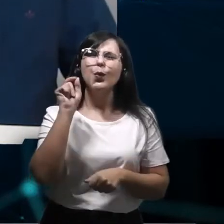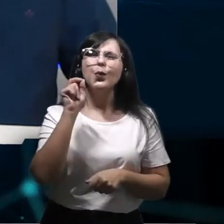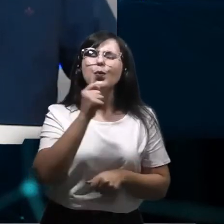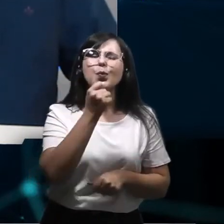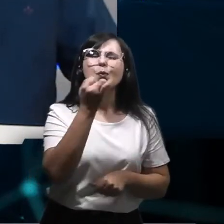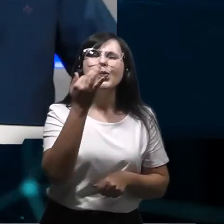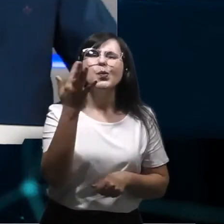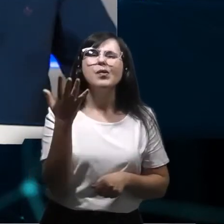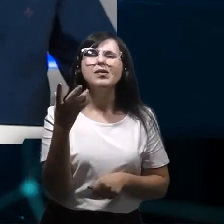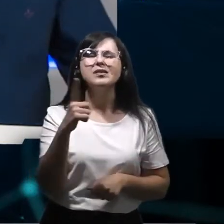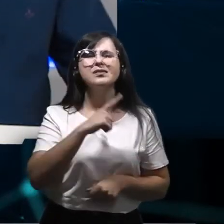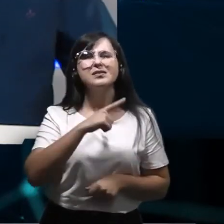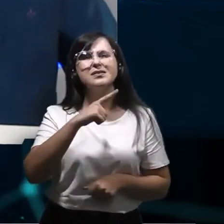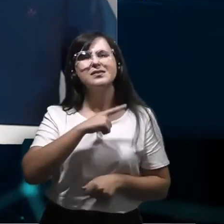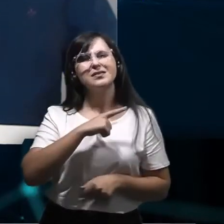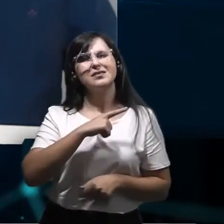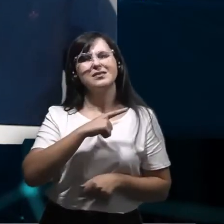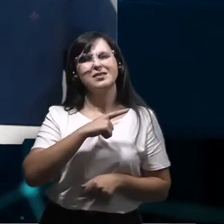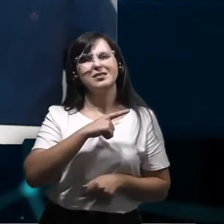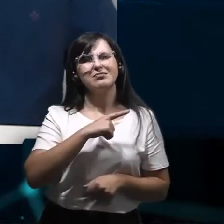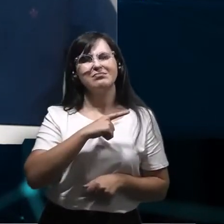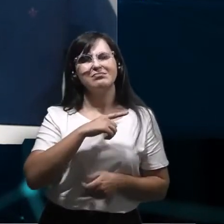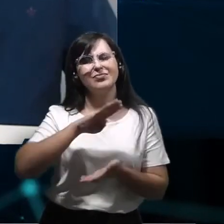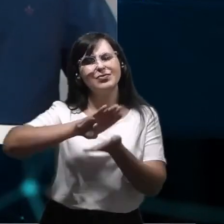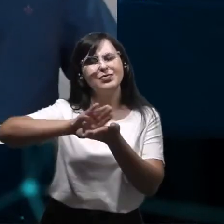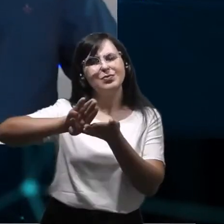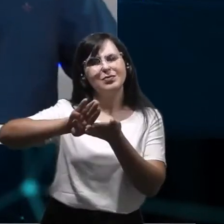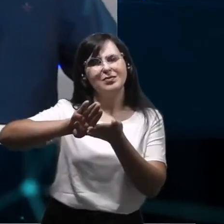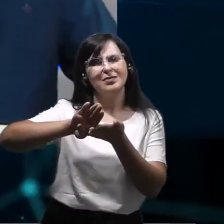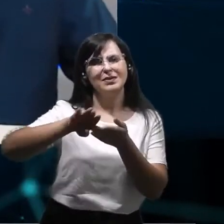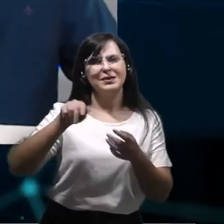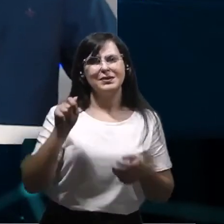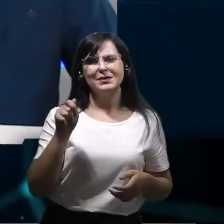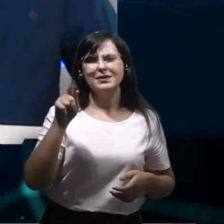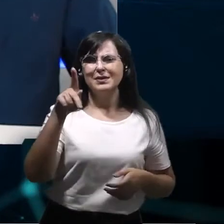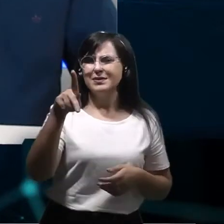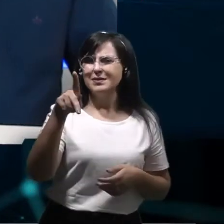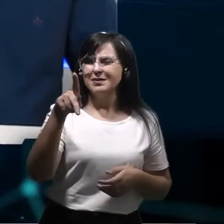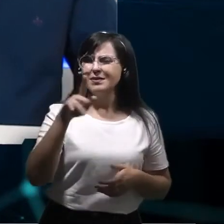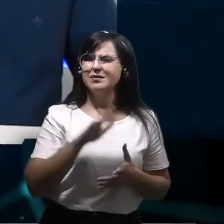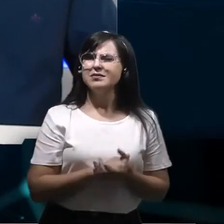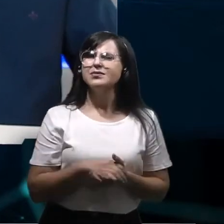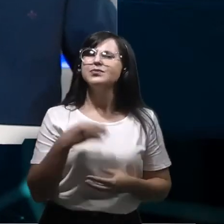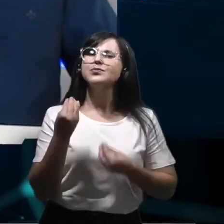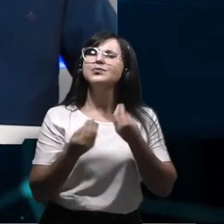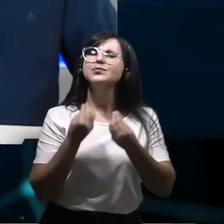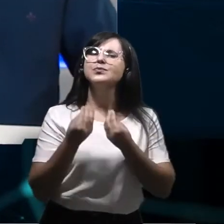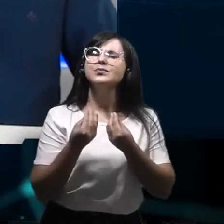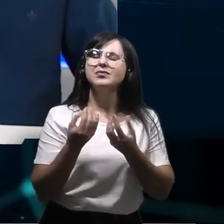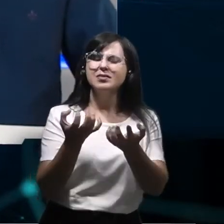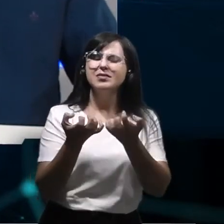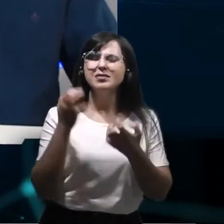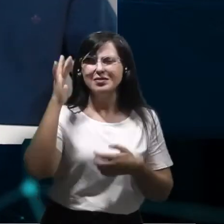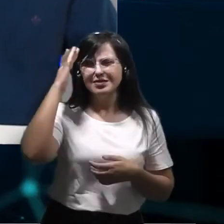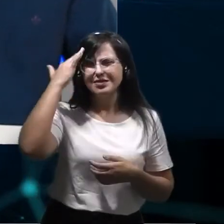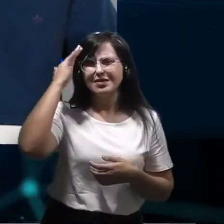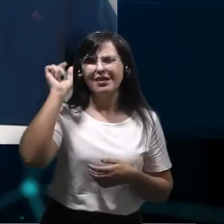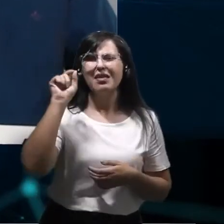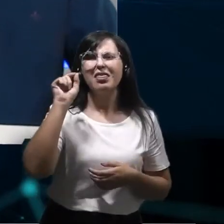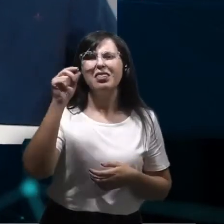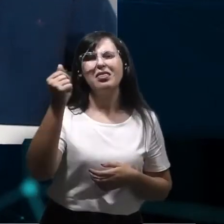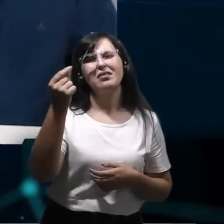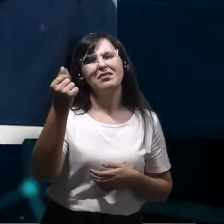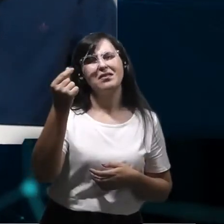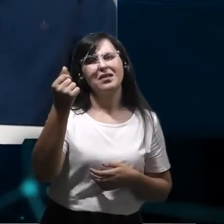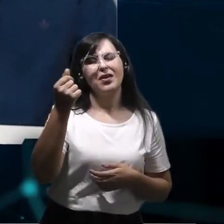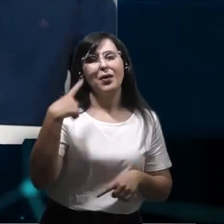ele lembra, se ficou tudo em dia a questão do empréstimo, se como é que ficou a questão do empréstimo, que é para a gente entender onde esse dinheiro foi parado.